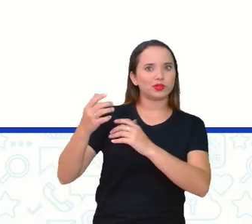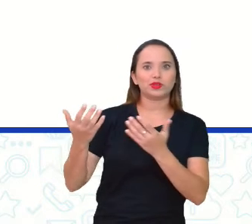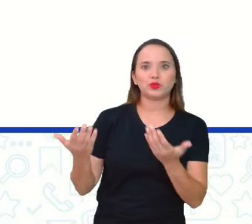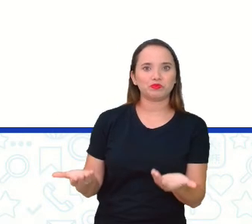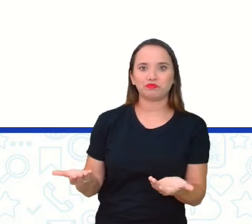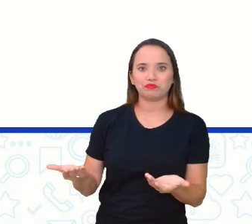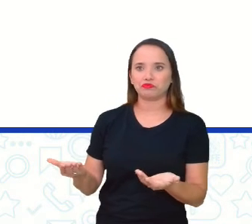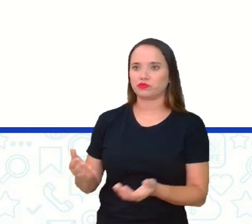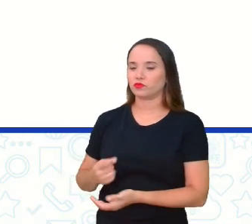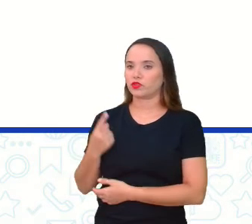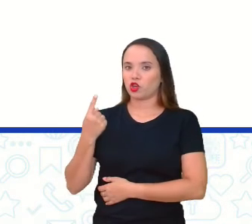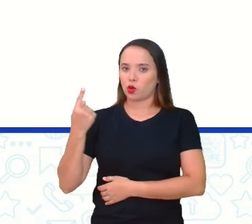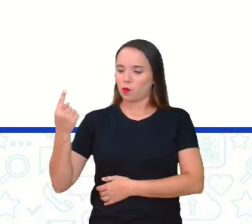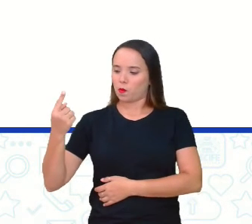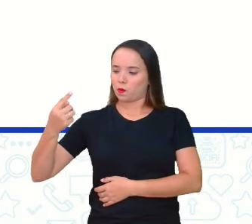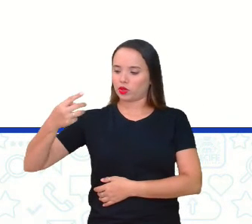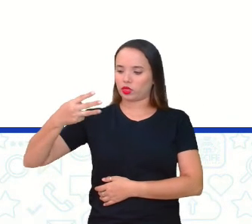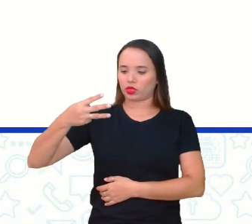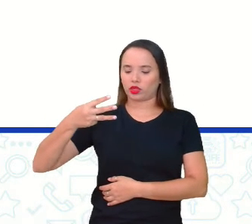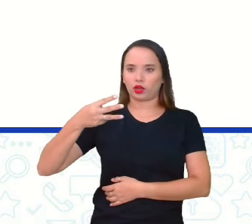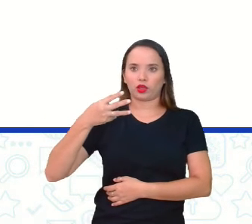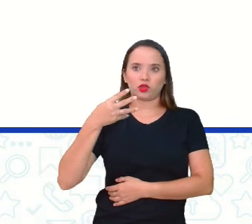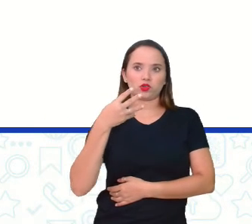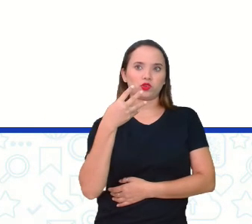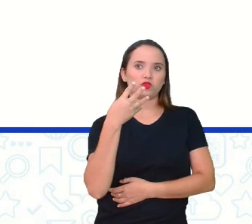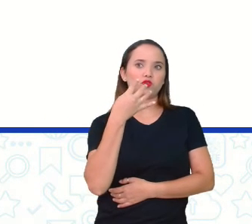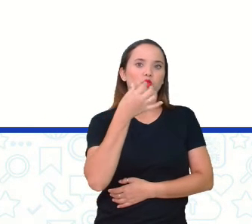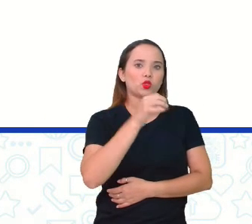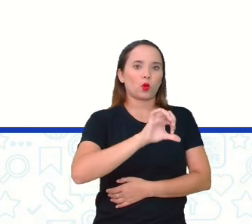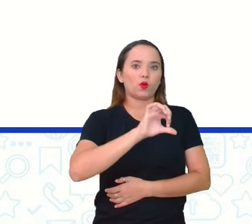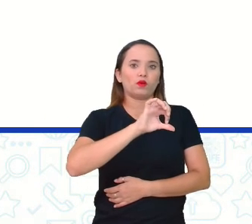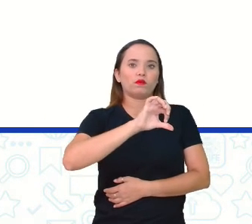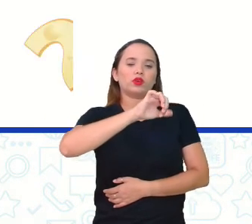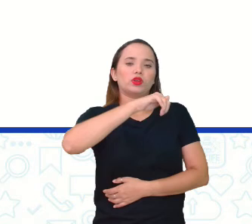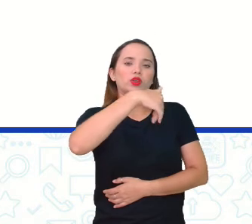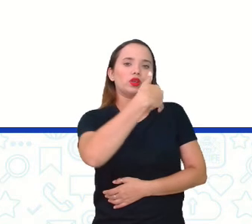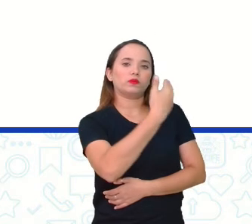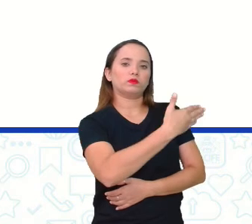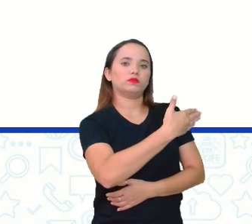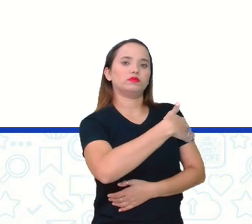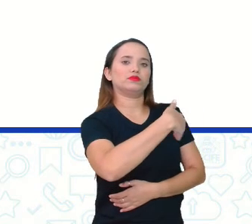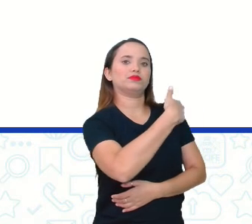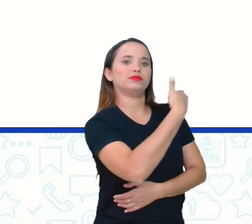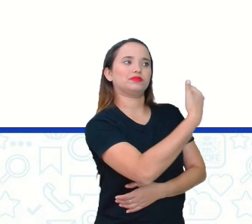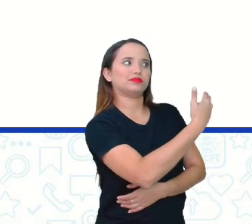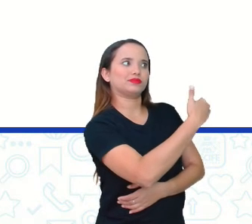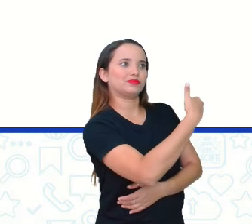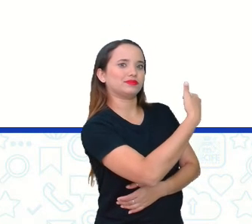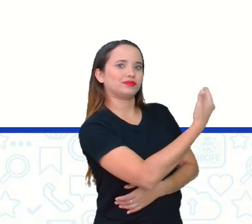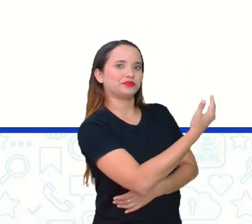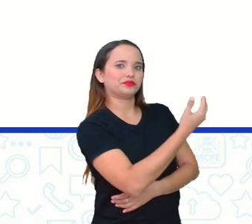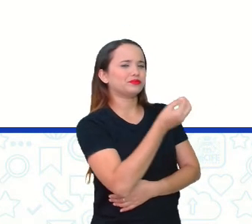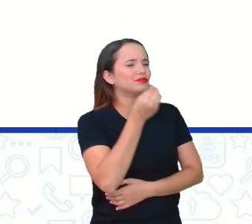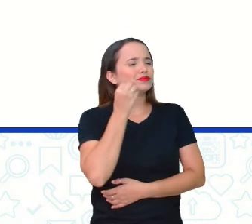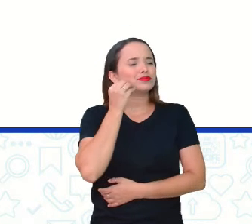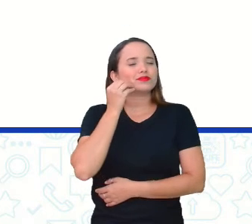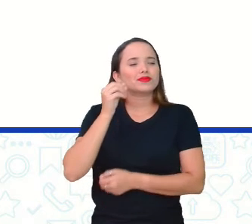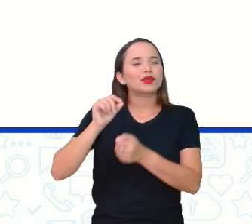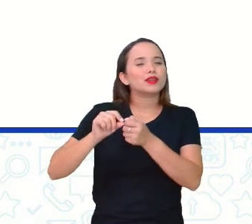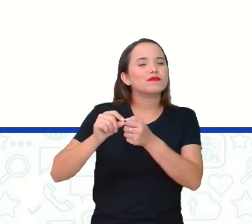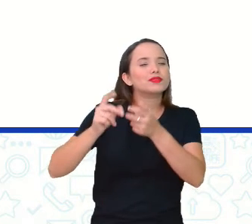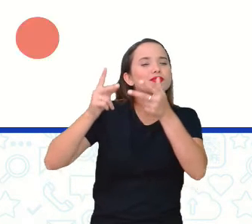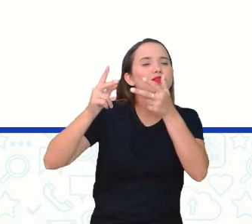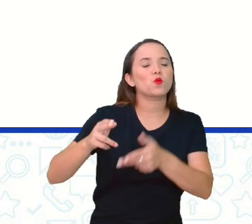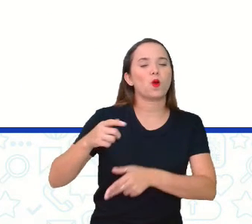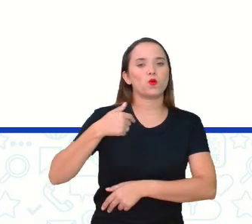Uma bolinha se transforma em 3, 3 bolinhas vão se transformar em 9 e assim segue. Então, tenta replicar tudo que eu fiz